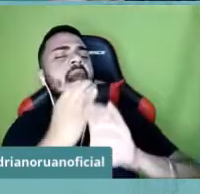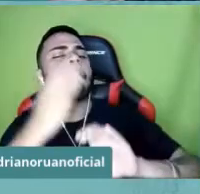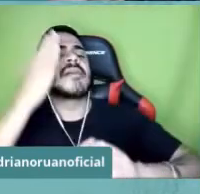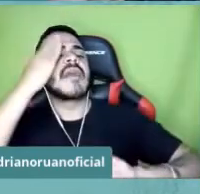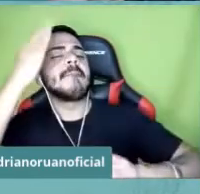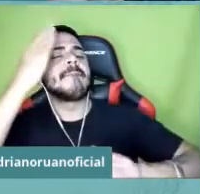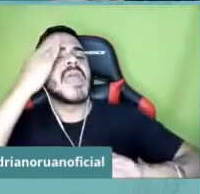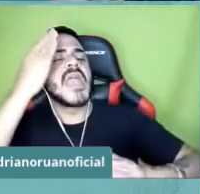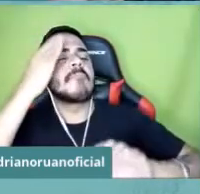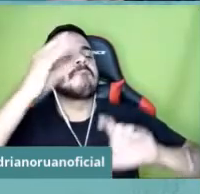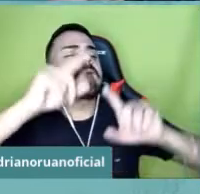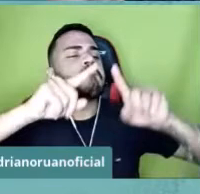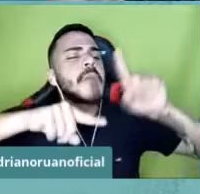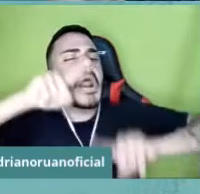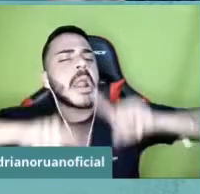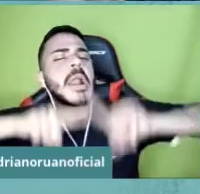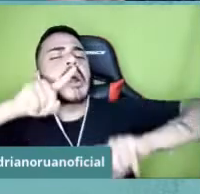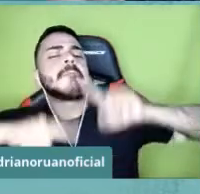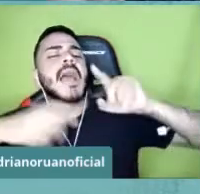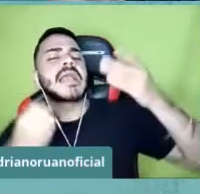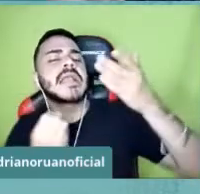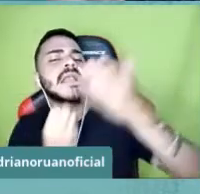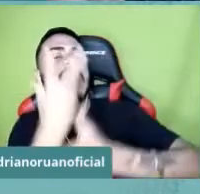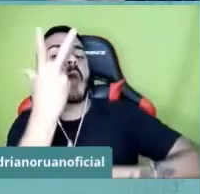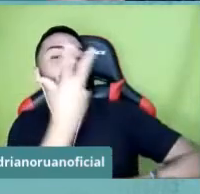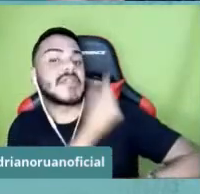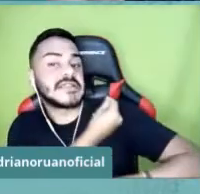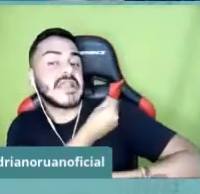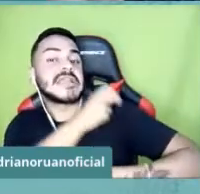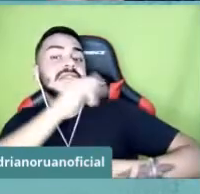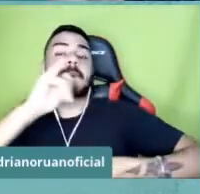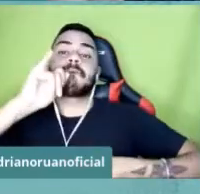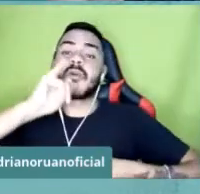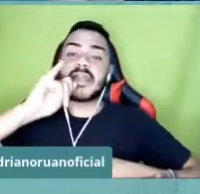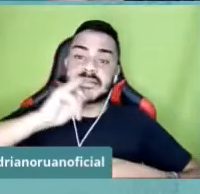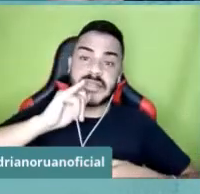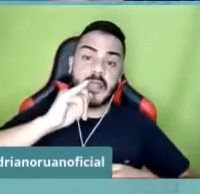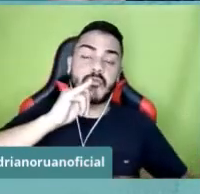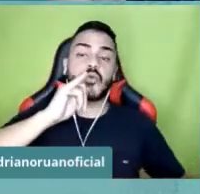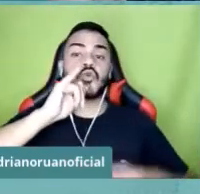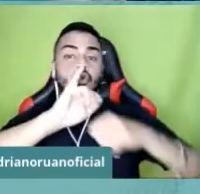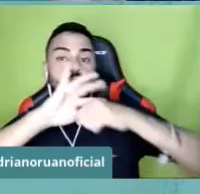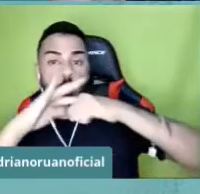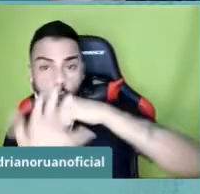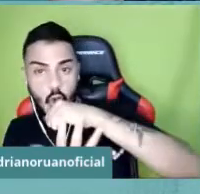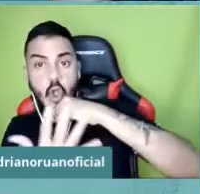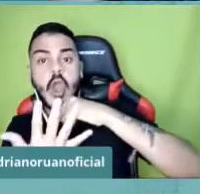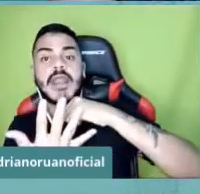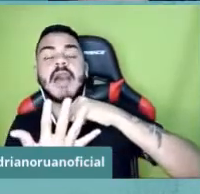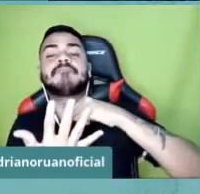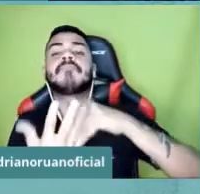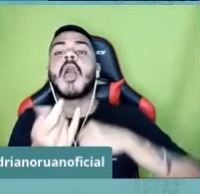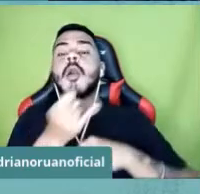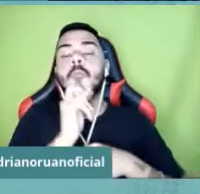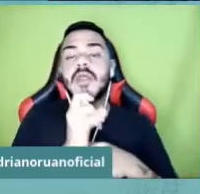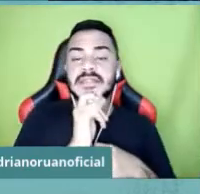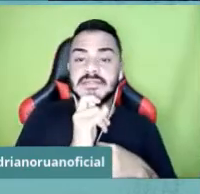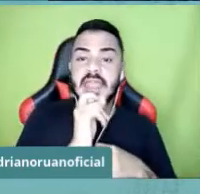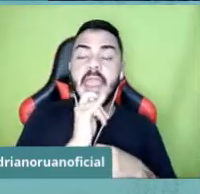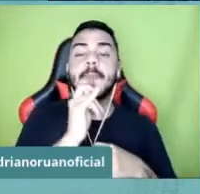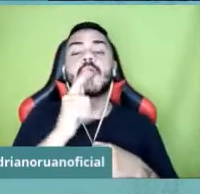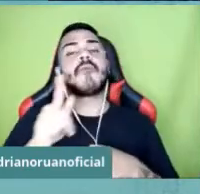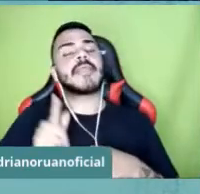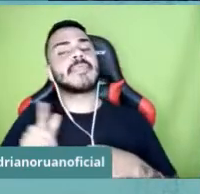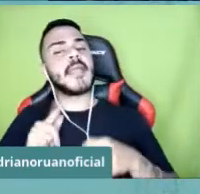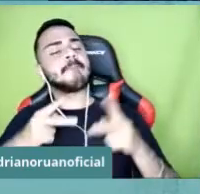mecanismos de criar uma vacina para ele. Se a gente pegar agora aqui na questão do coronavírus, por exemplo, a gente identificou